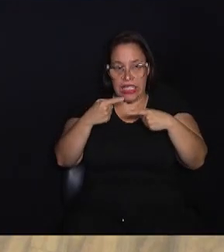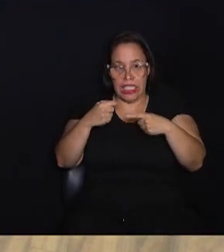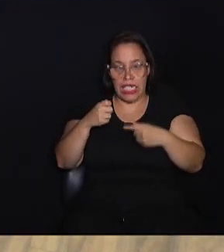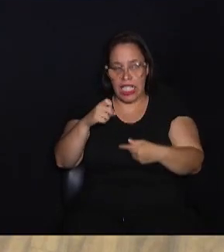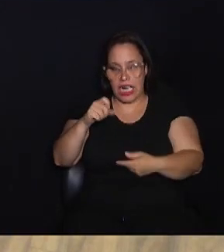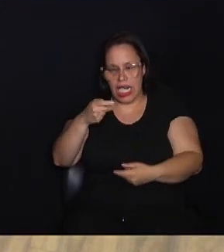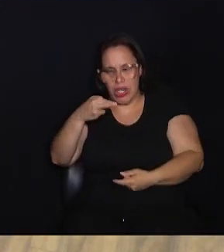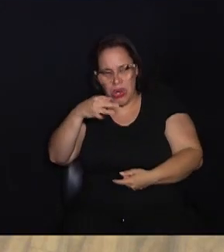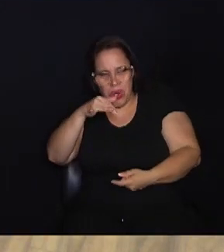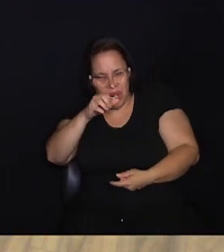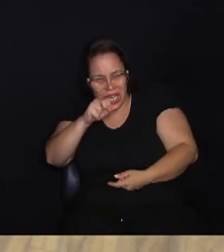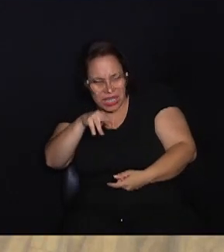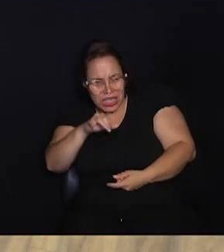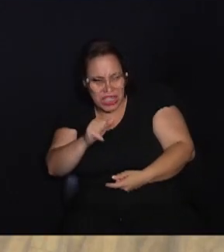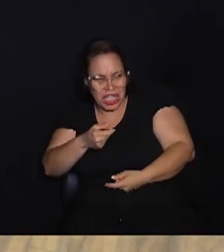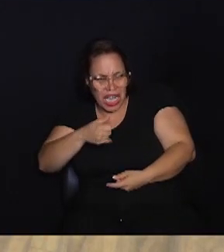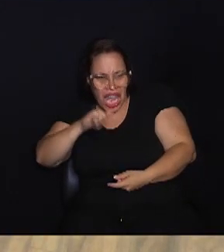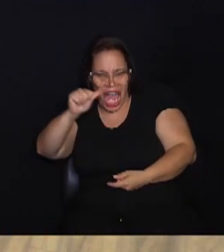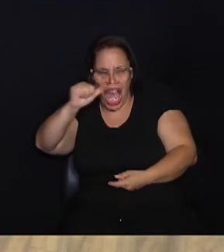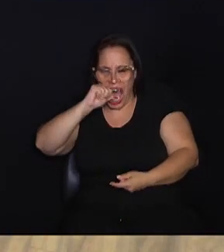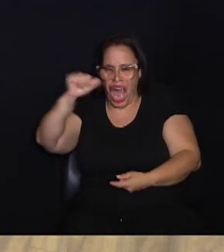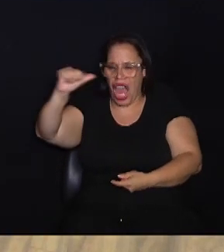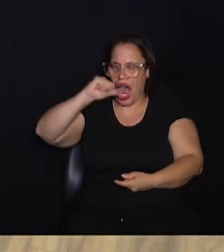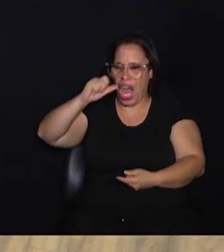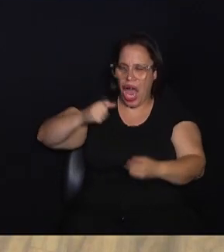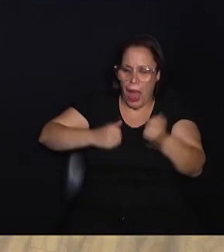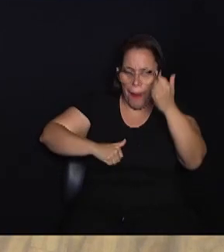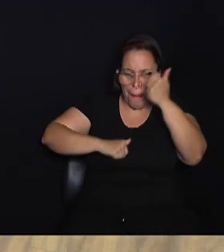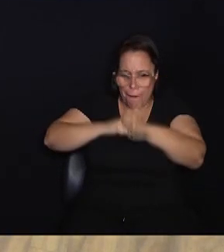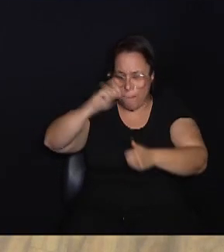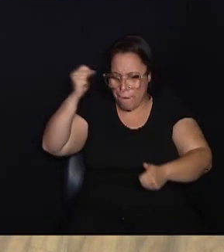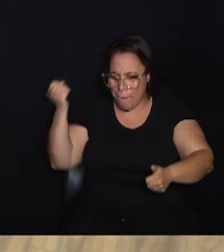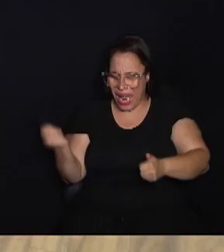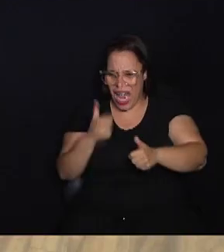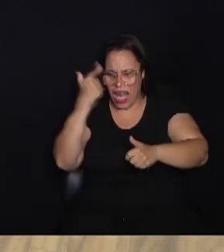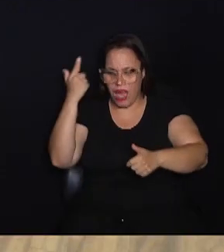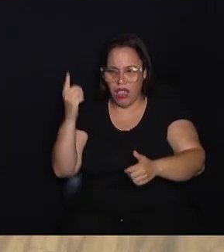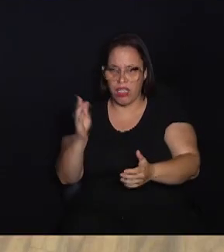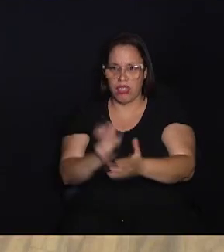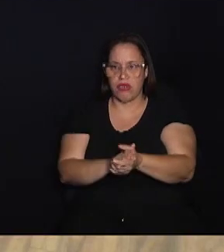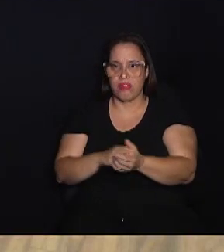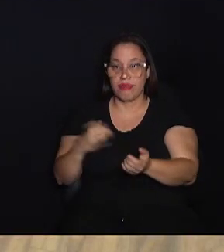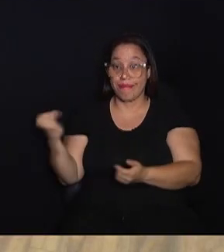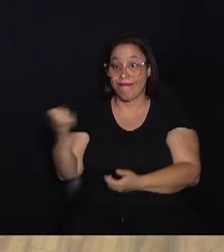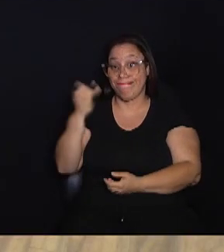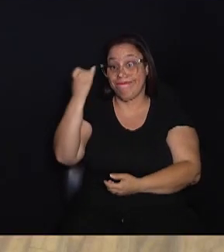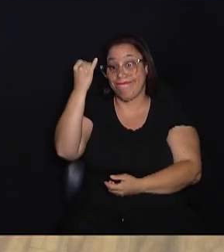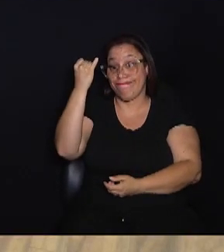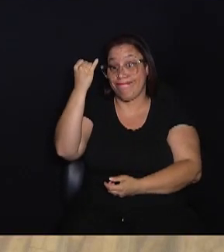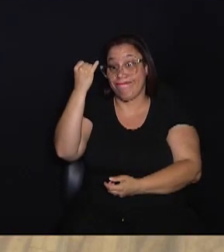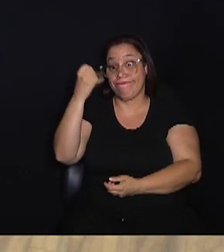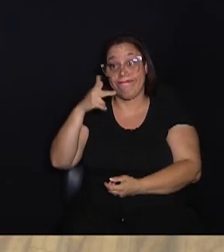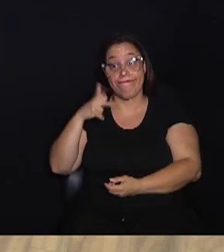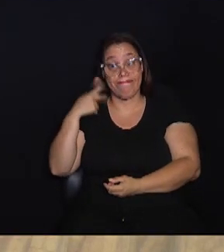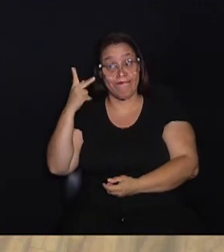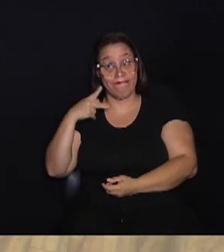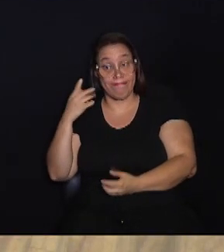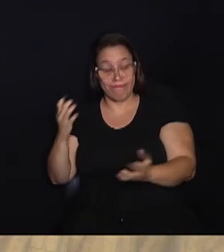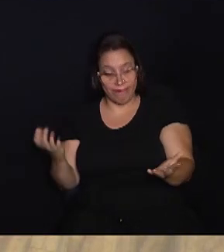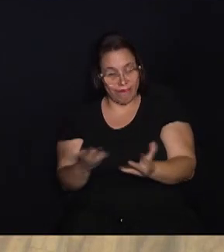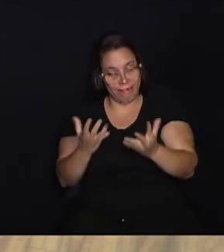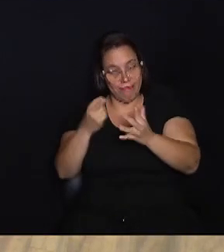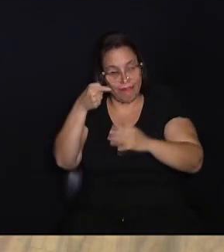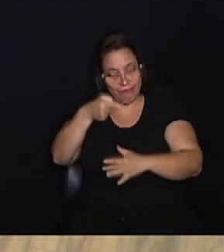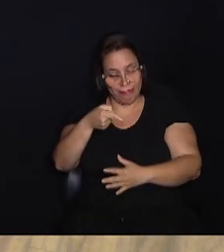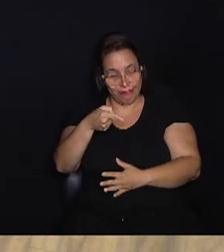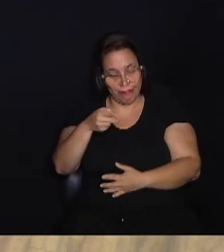cracolândia, de vício de álcool, das apostas esportivas que nós estamos aqui, é importante então os políticos estarem envolvidos nisso,